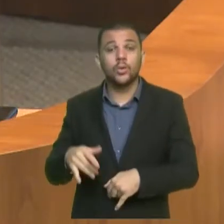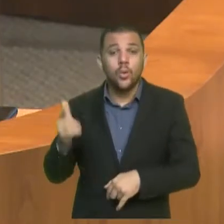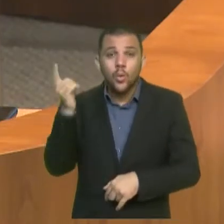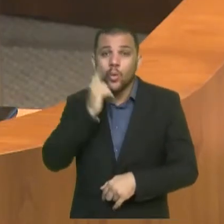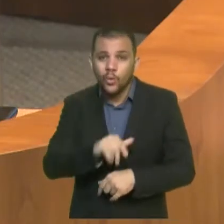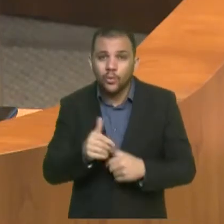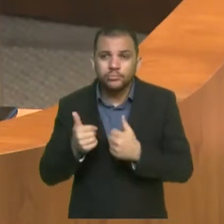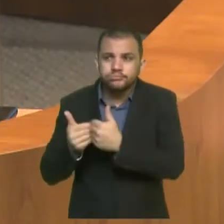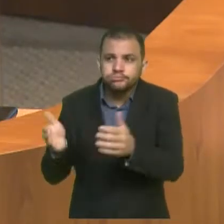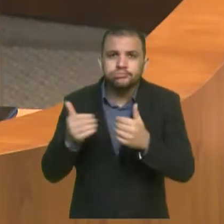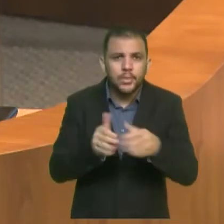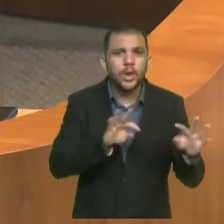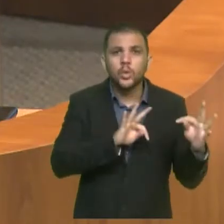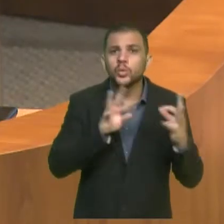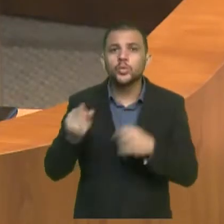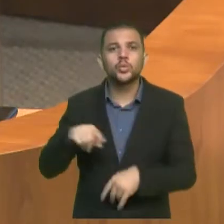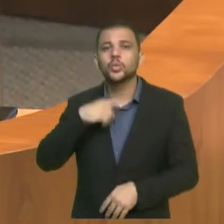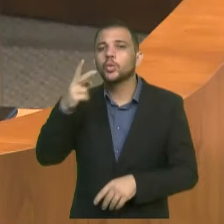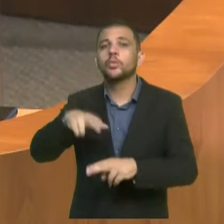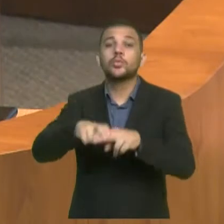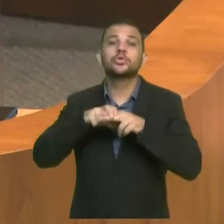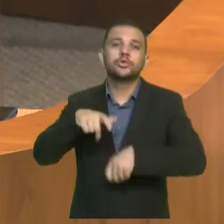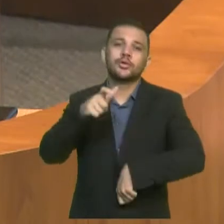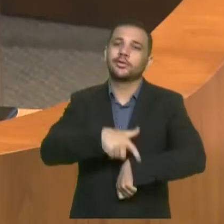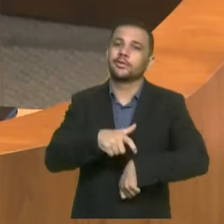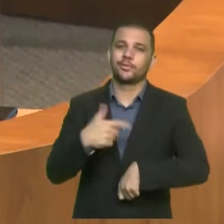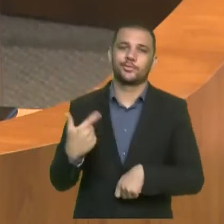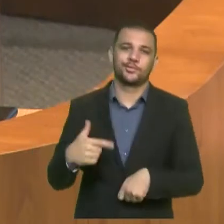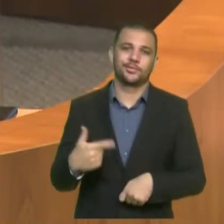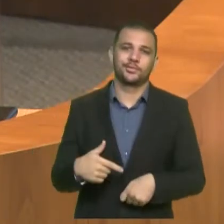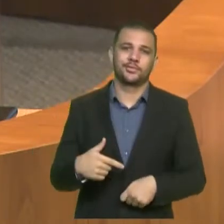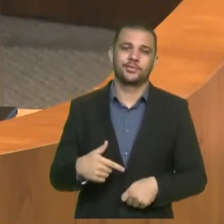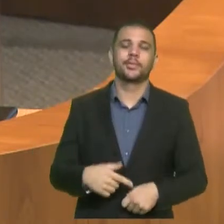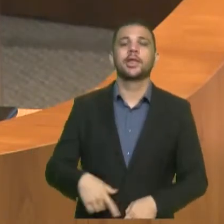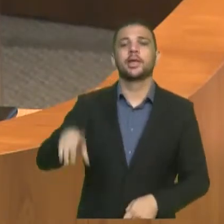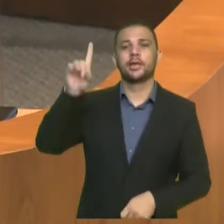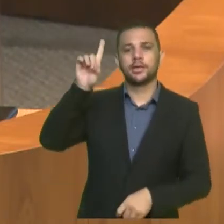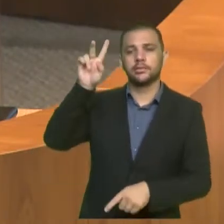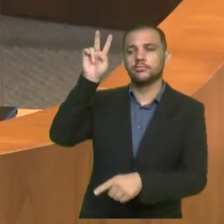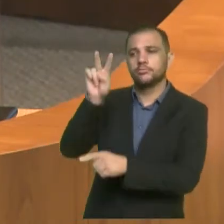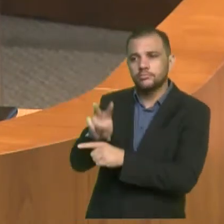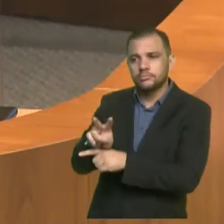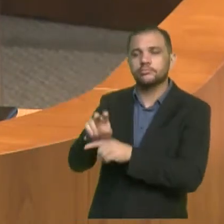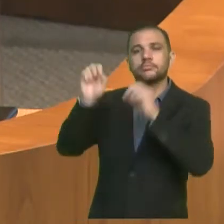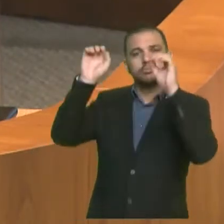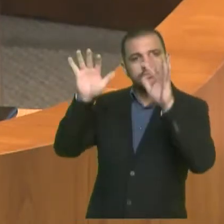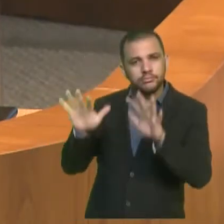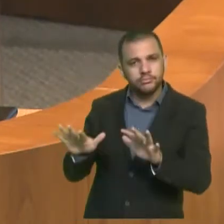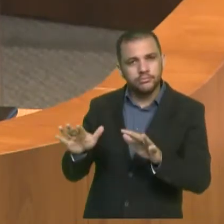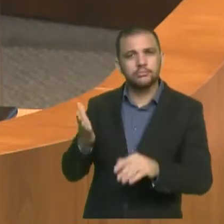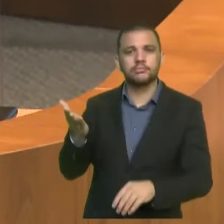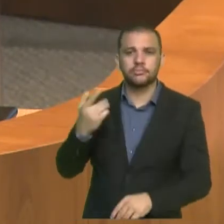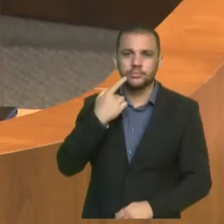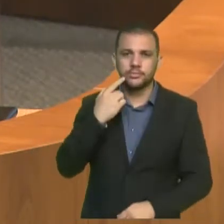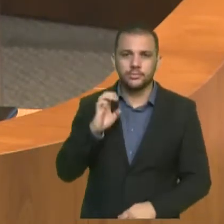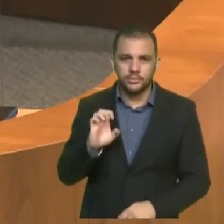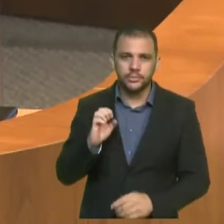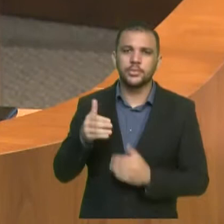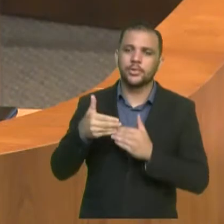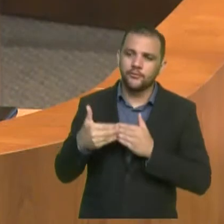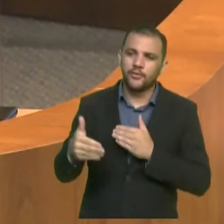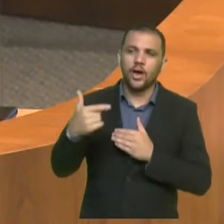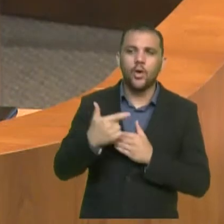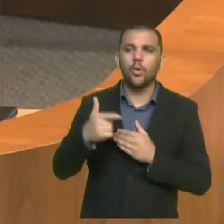obras porque não teve tempo suficiente. Que Deus continue protegendo e abençoando o prefeito Edvaldo Holanda Júnior nos seus próximos